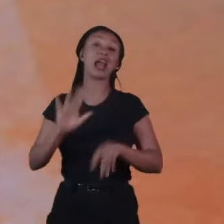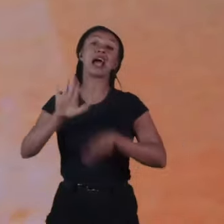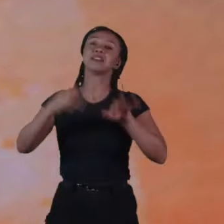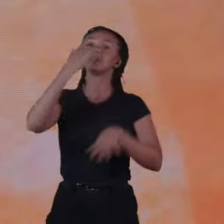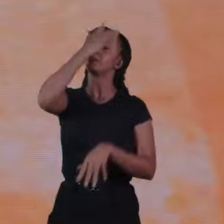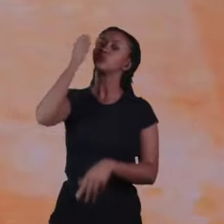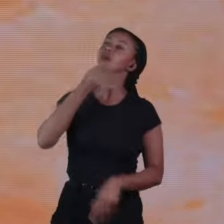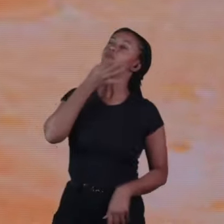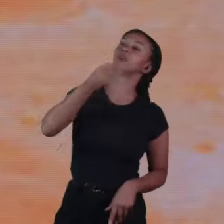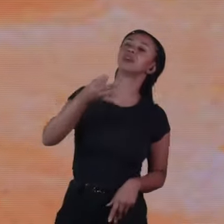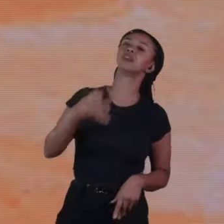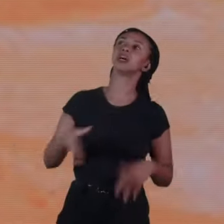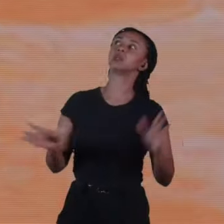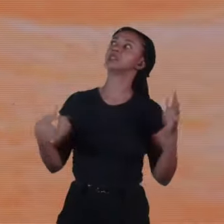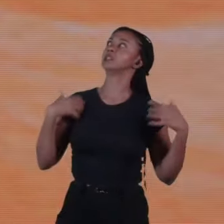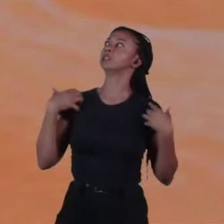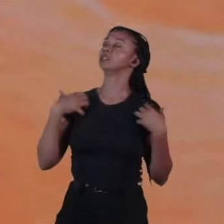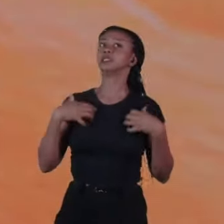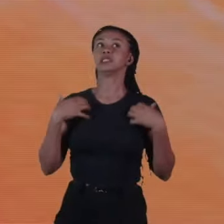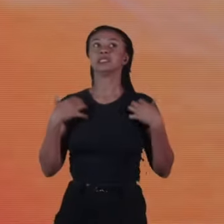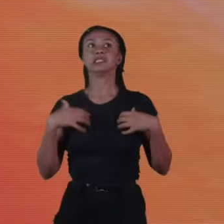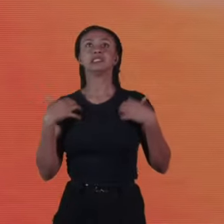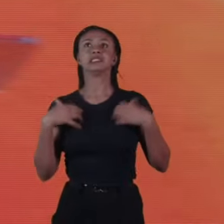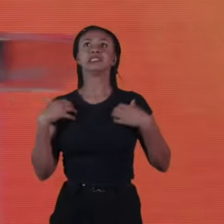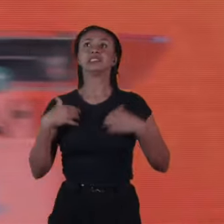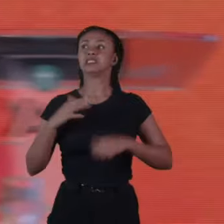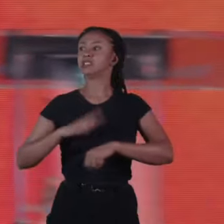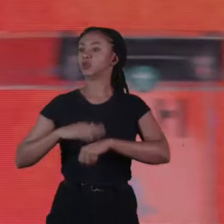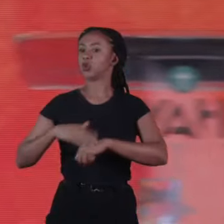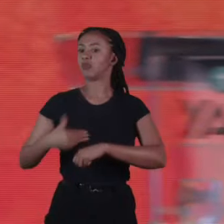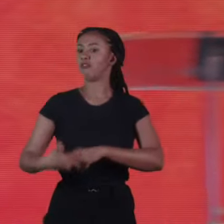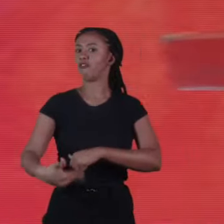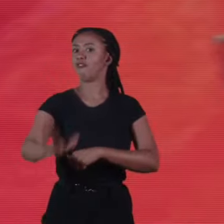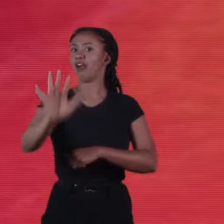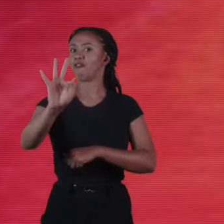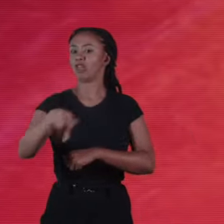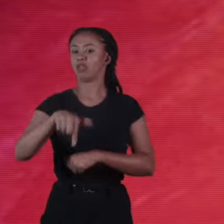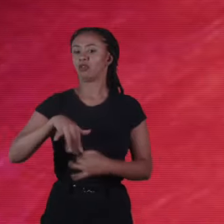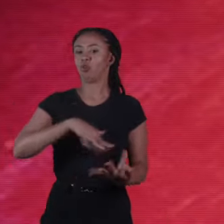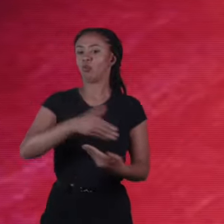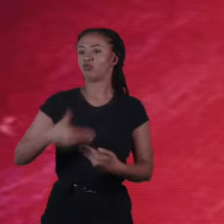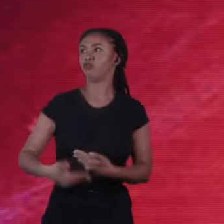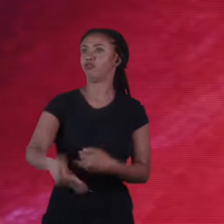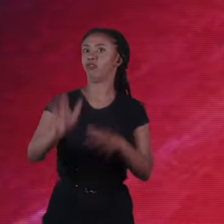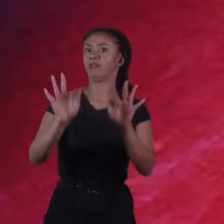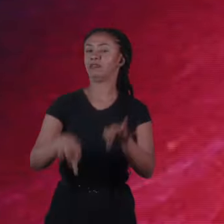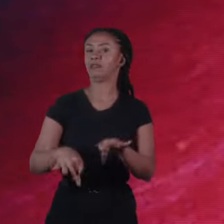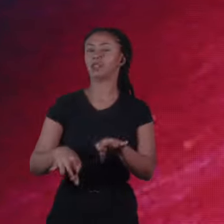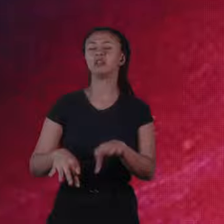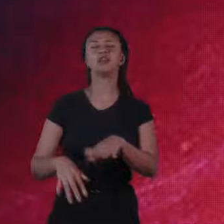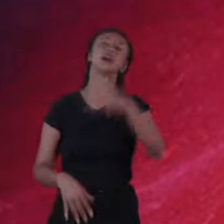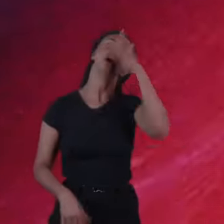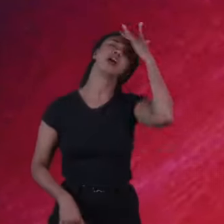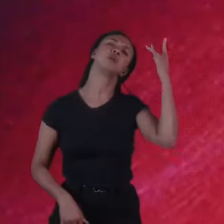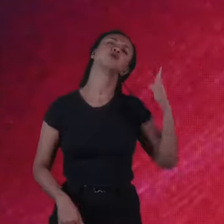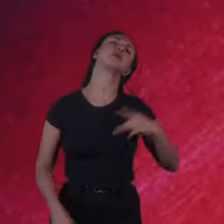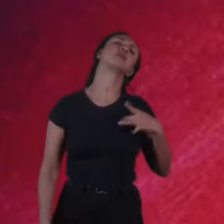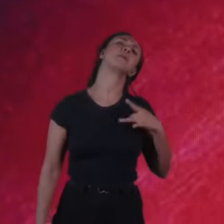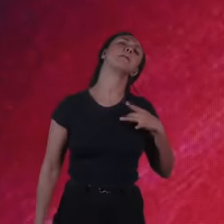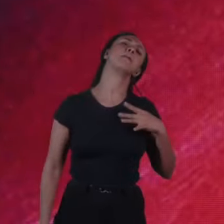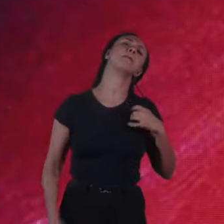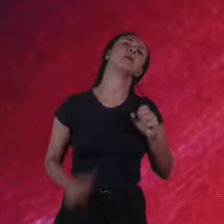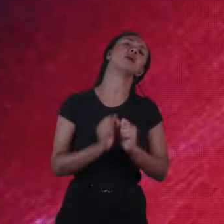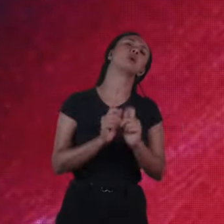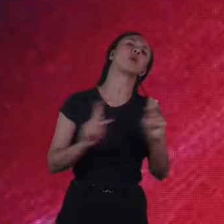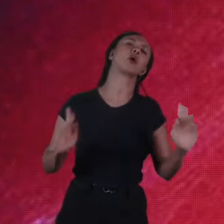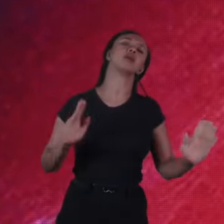assim, com medo do fim dos tempos. Por que é que a pessoa tem medo do Apocalipse? Tem